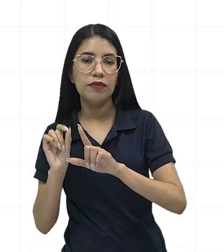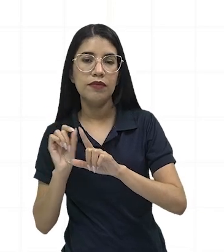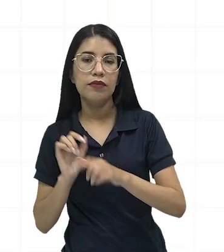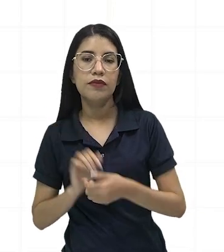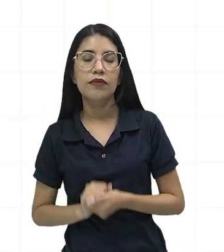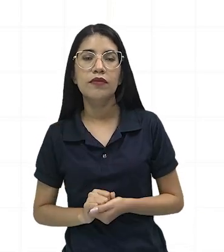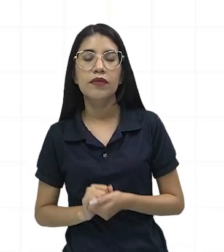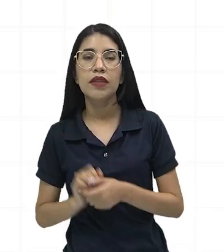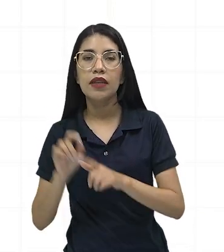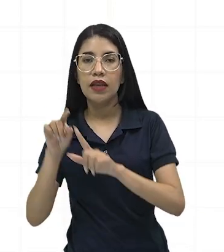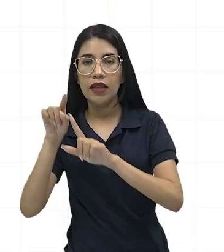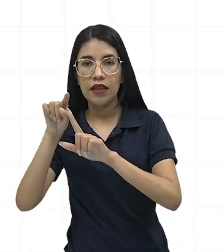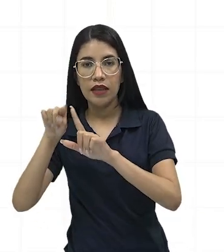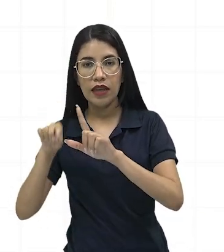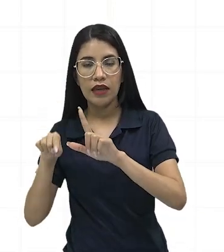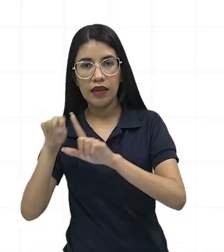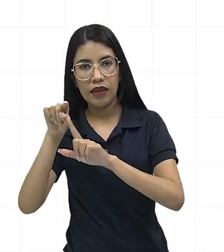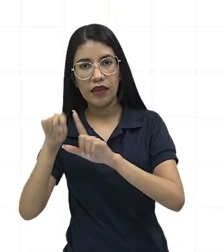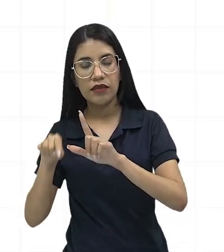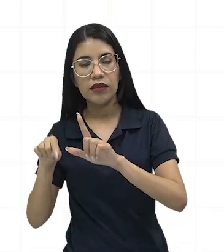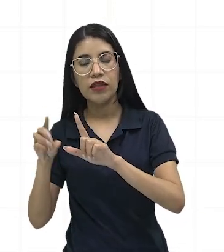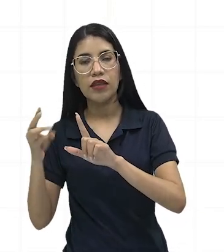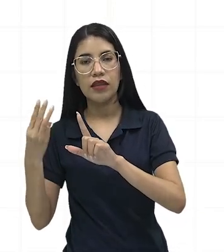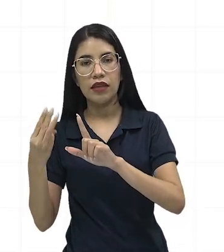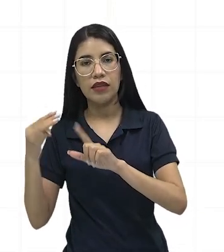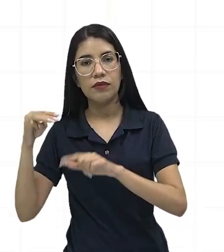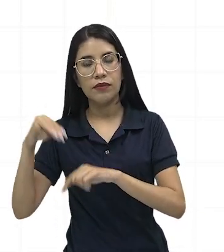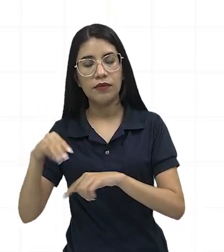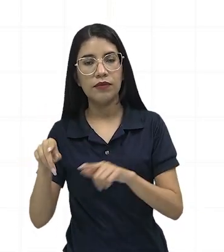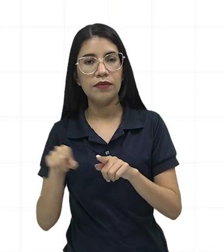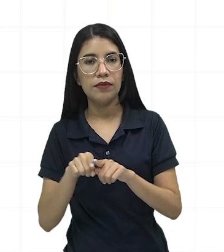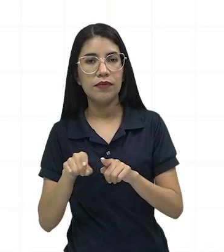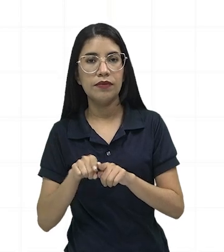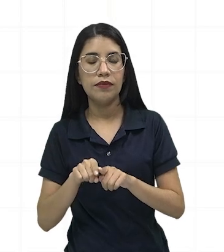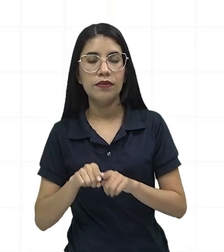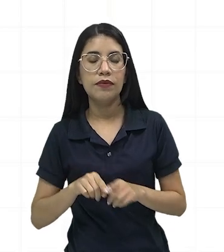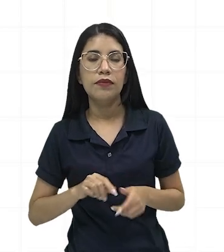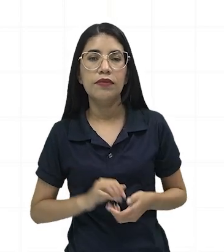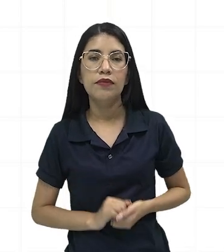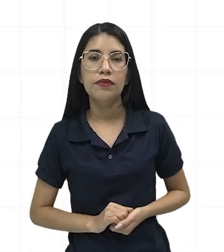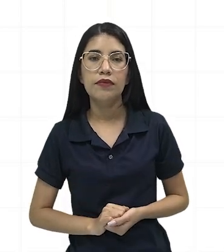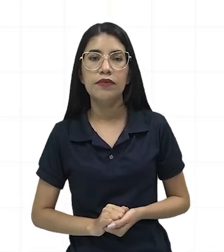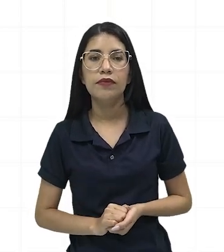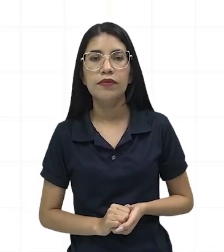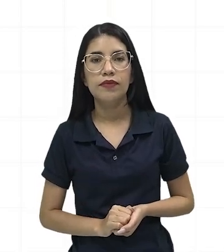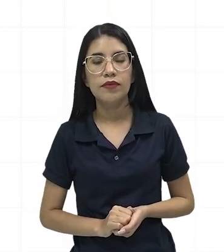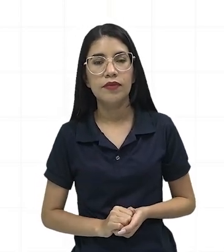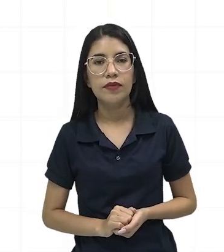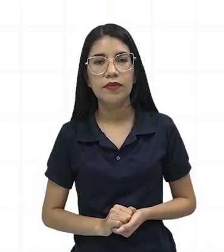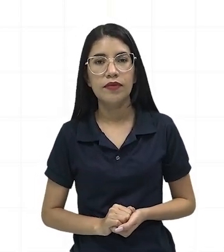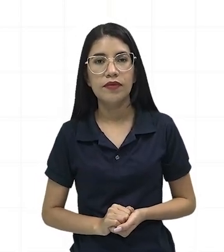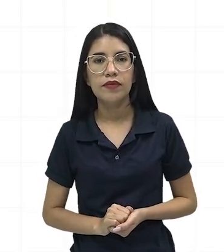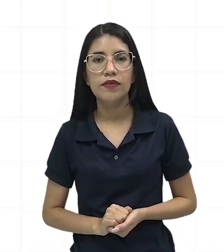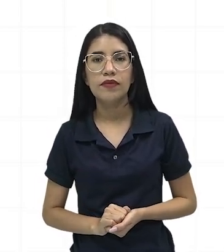Eu tenho algum lado aqui de 3 metros? Já apareceu aqui. Então eu vou marcar